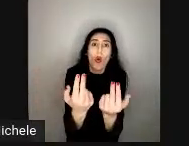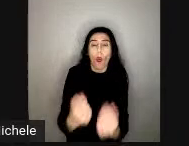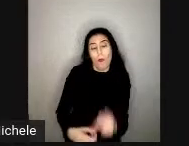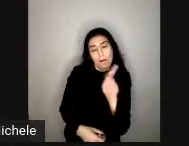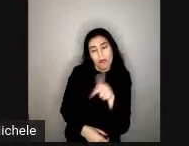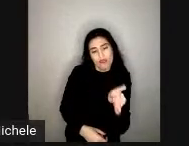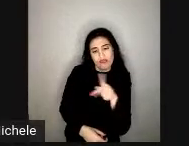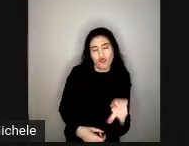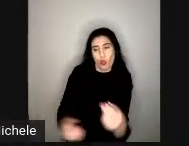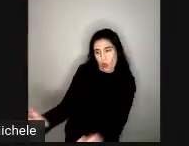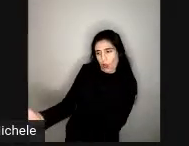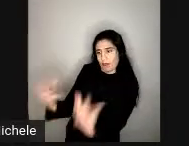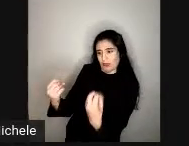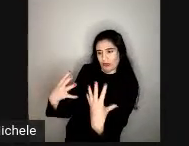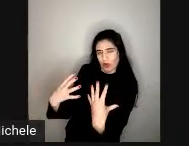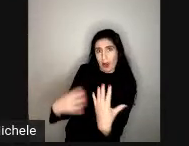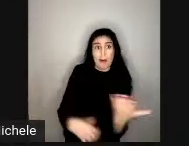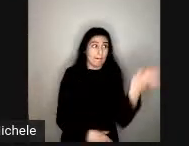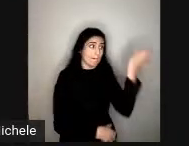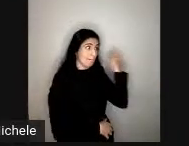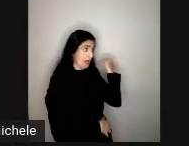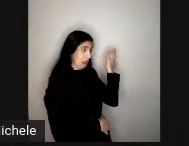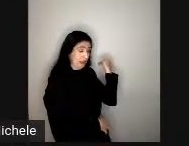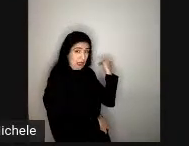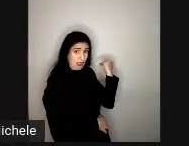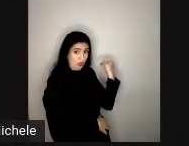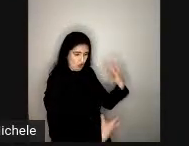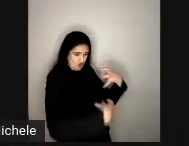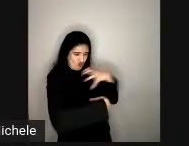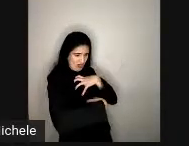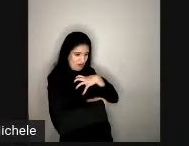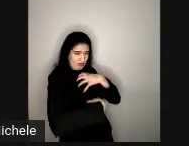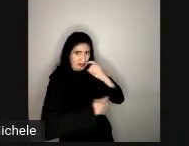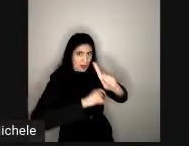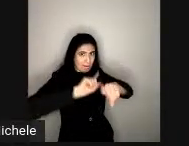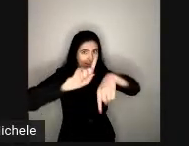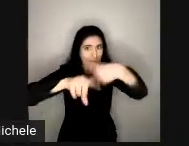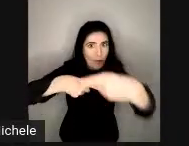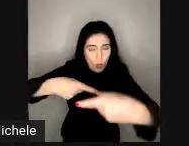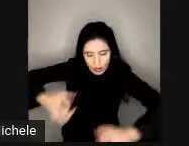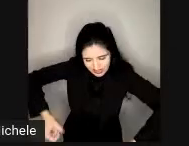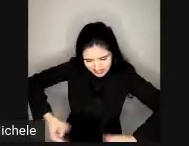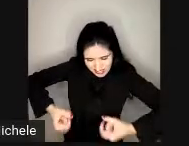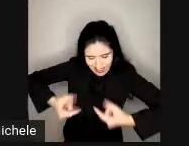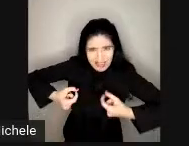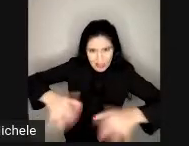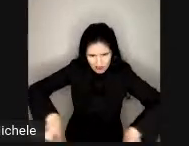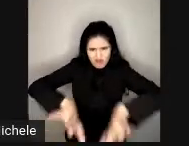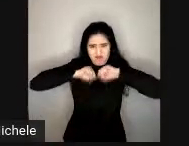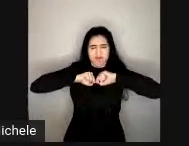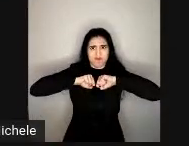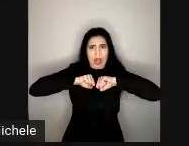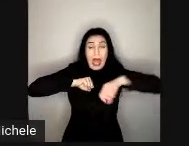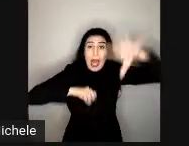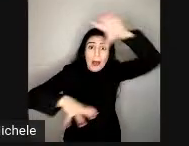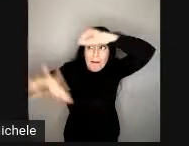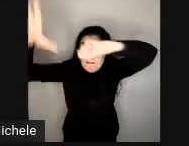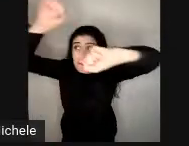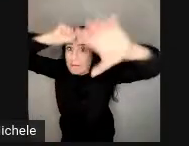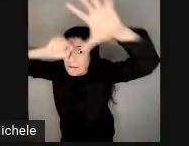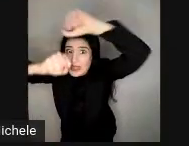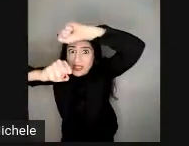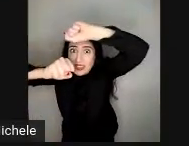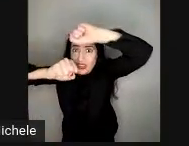antes, uma gel depois, deste câncer de mama, mas uma coisa que eu aprendi é que não deixe